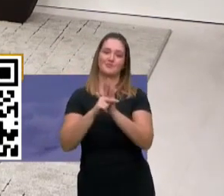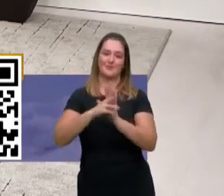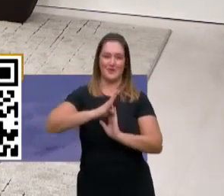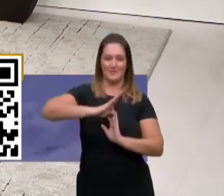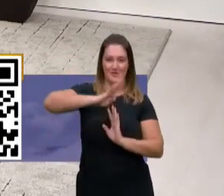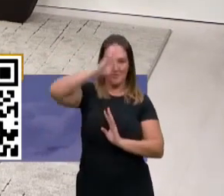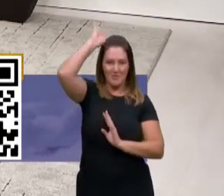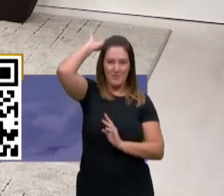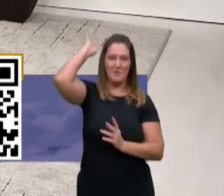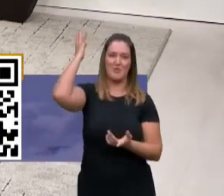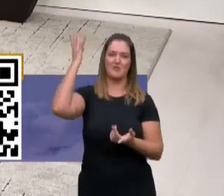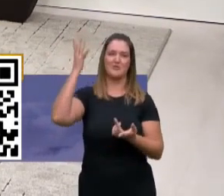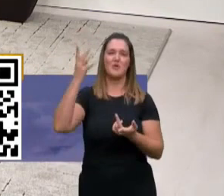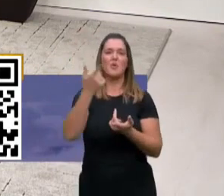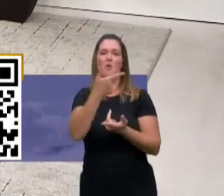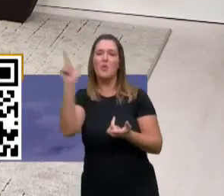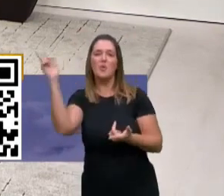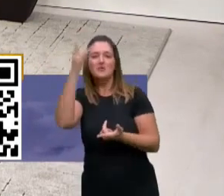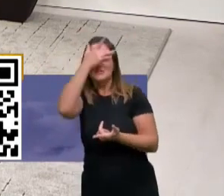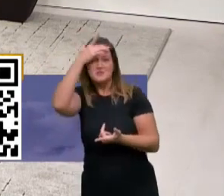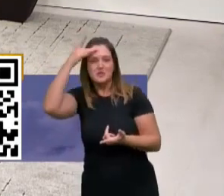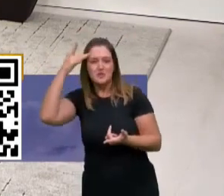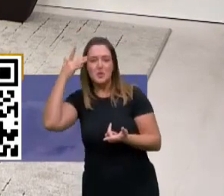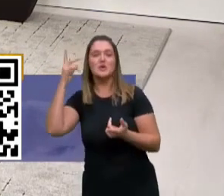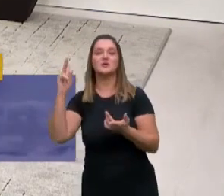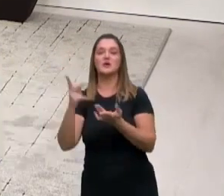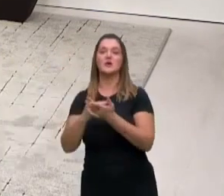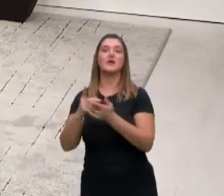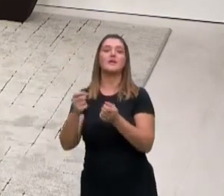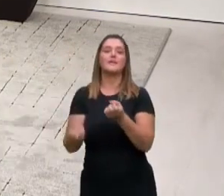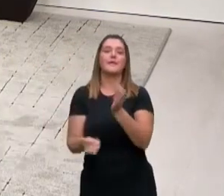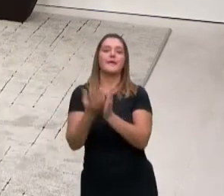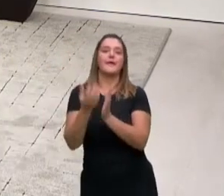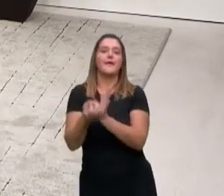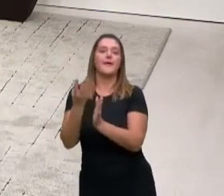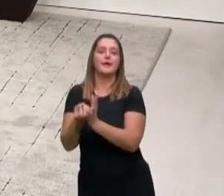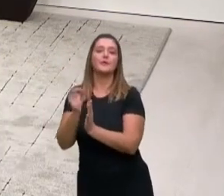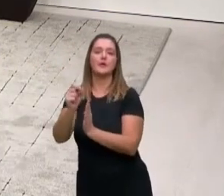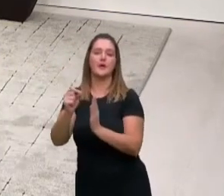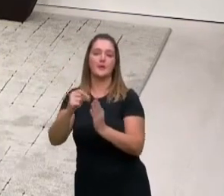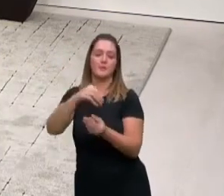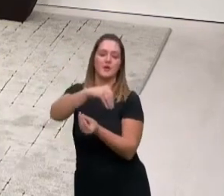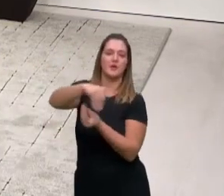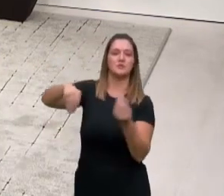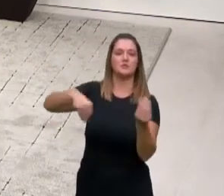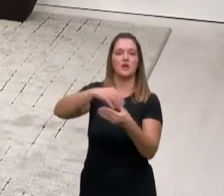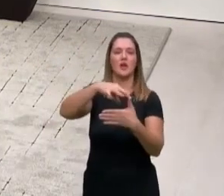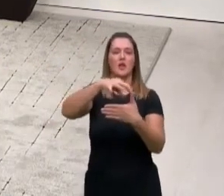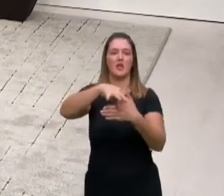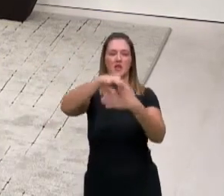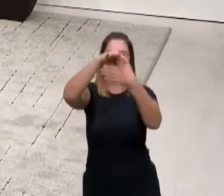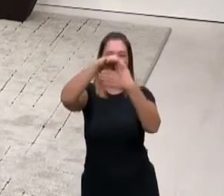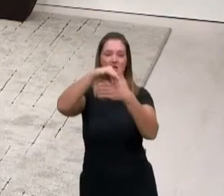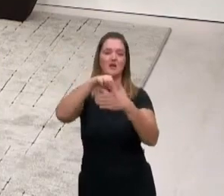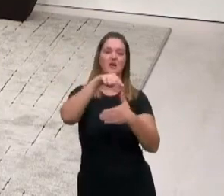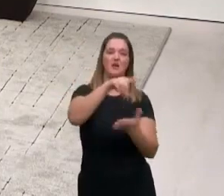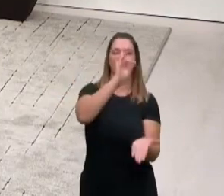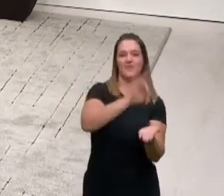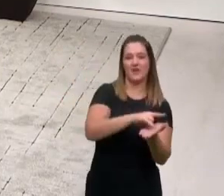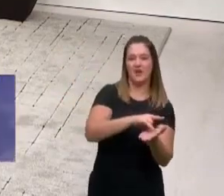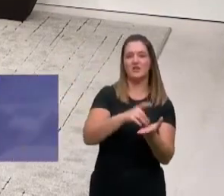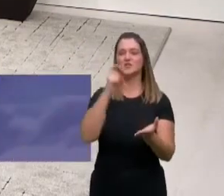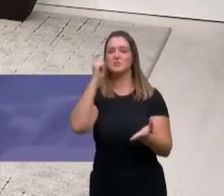com Teodócio e com outras pessoas mais, eles estabeleceram aqui essa Igreja Romana, que